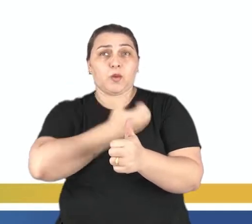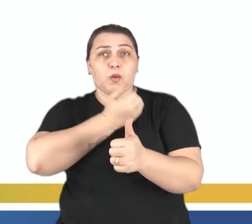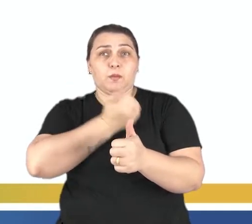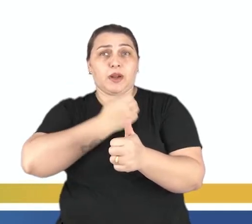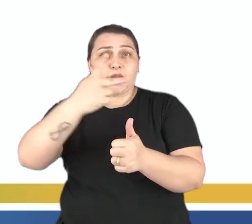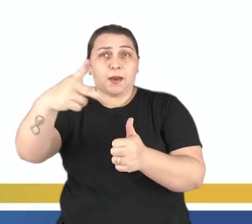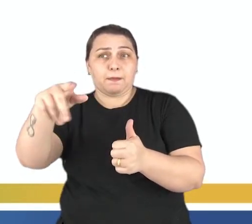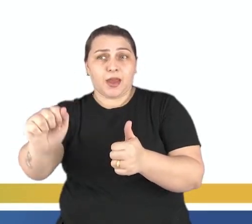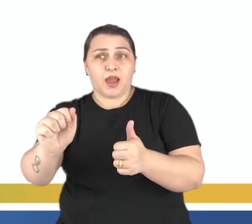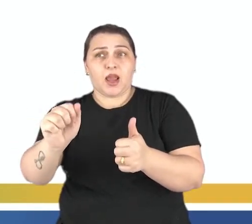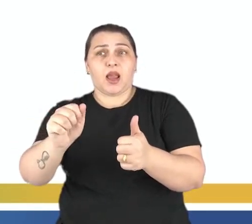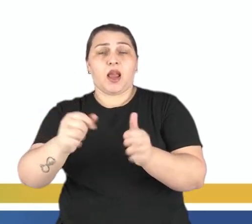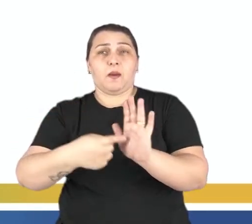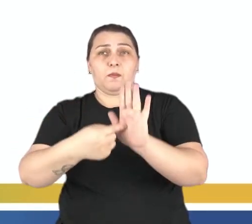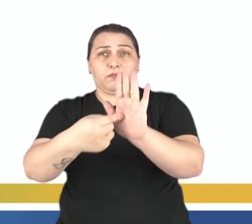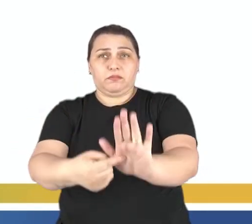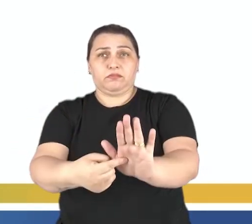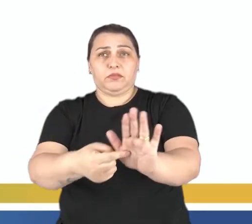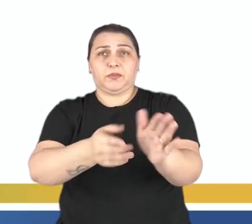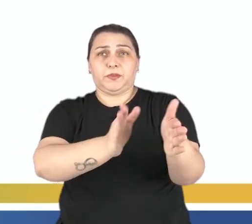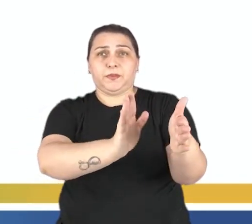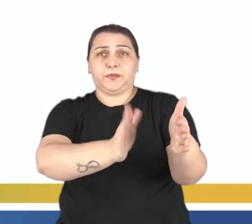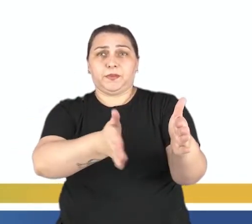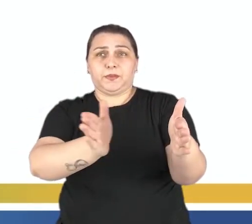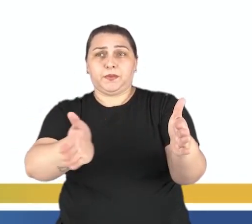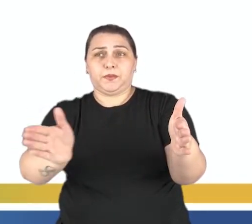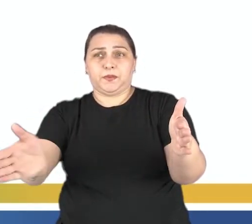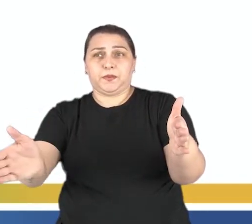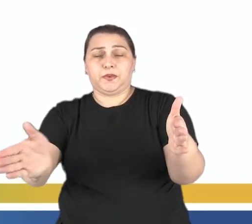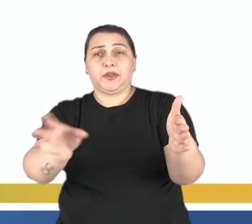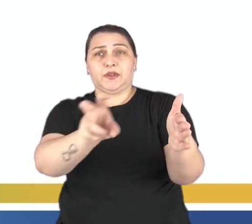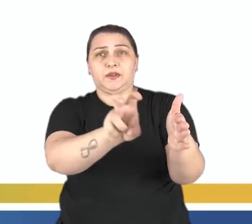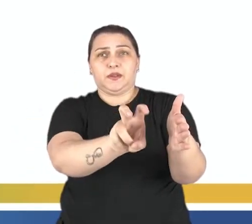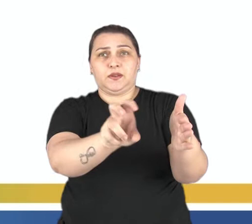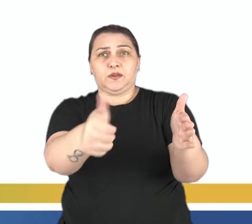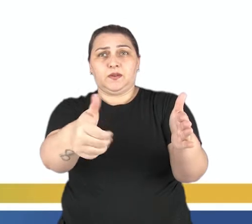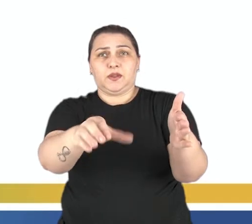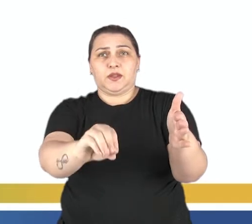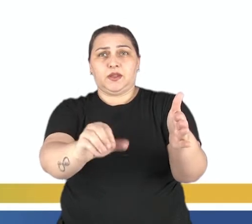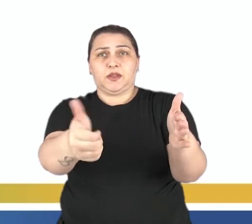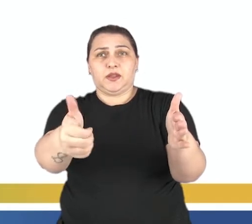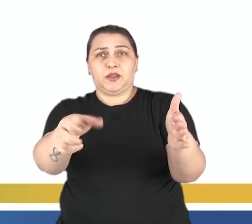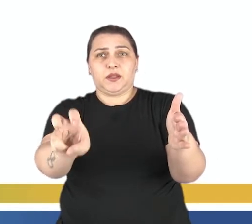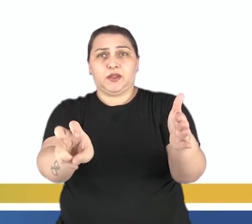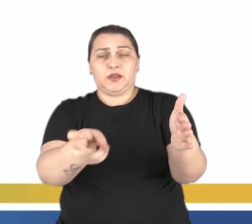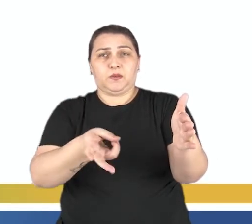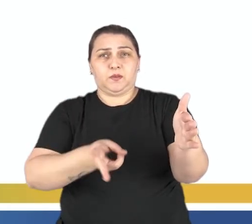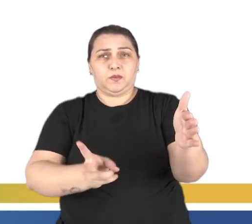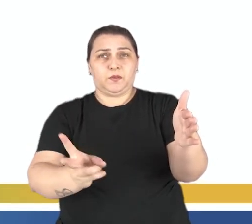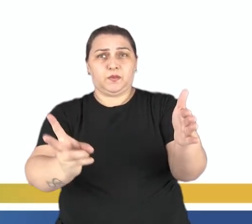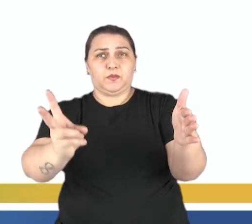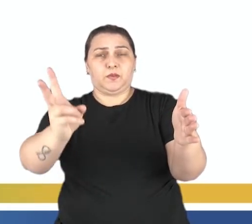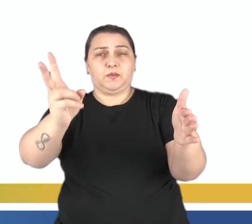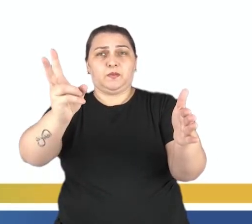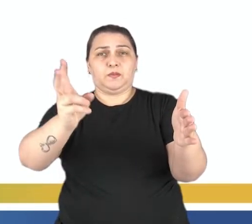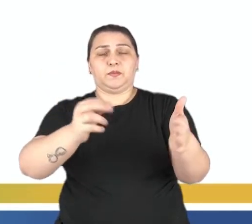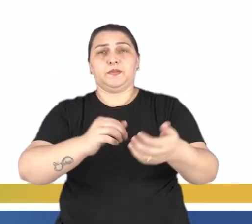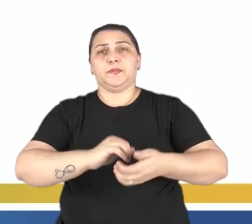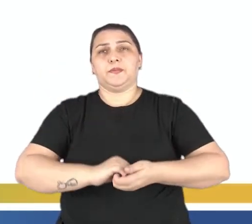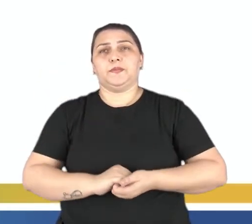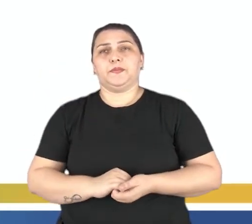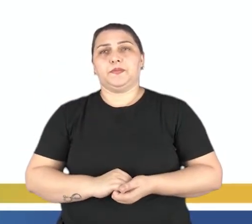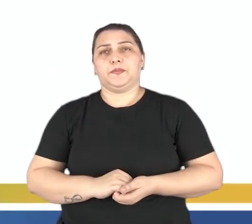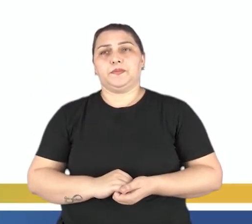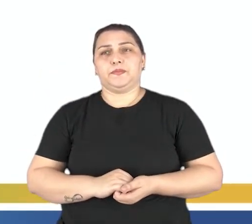PA a seguir. E a sequência ela é dada pelos elementos 5, 10, 15 e assim por